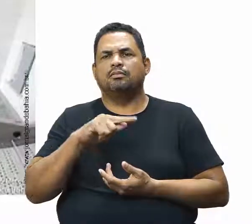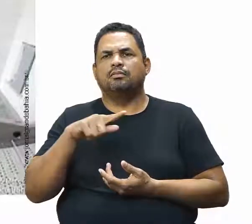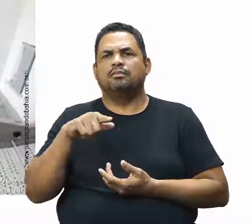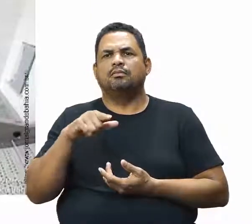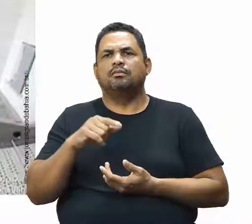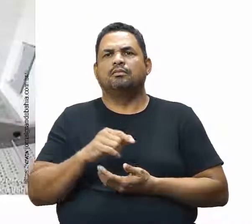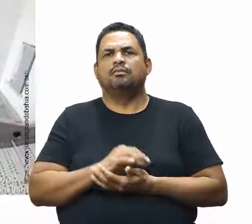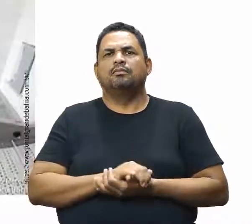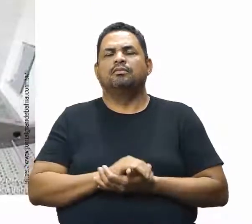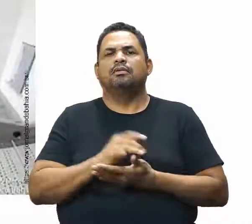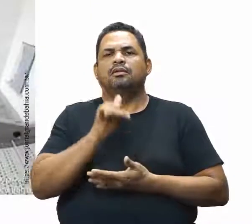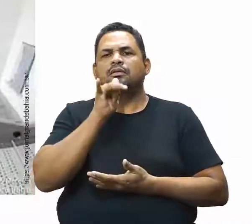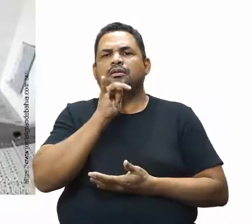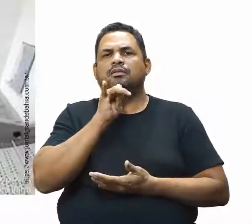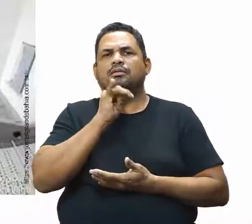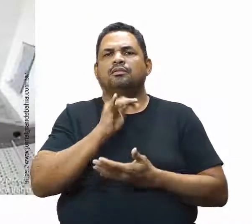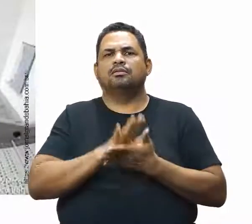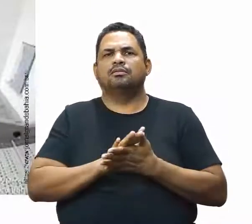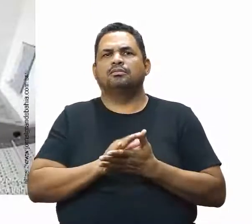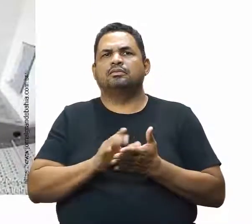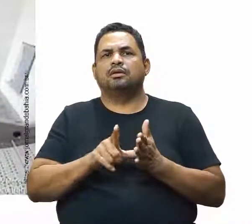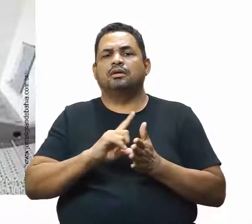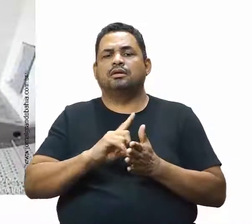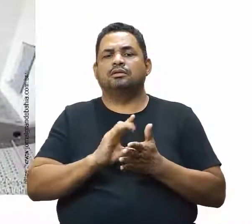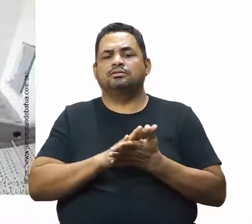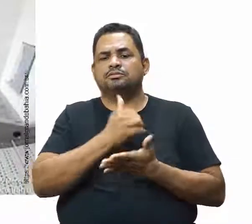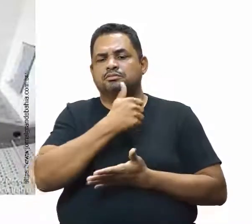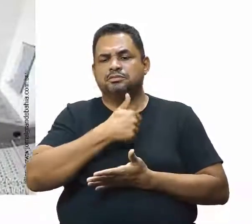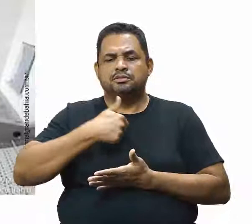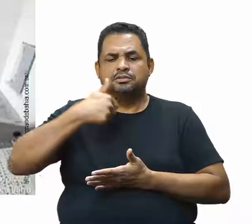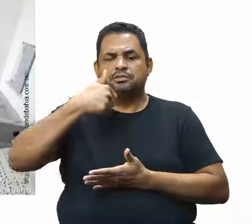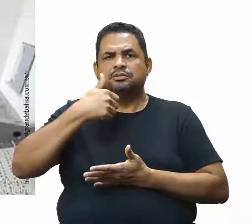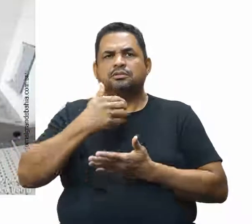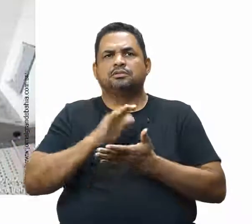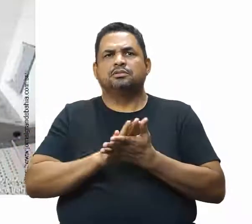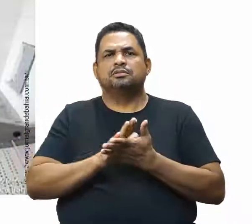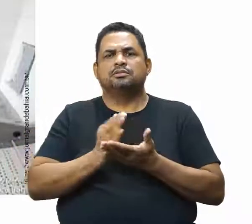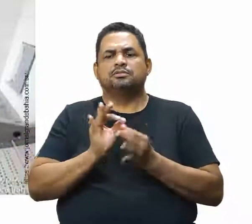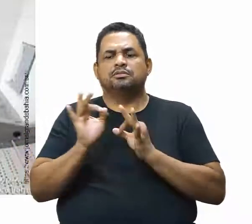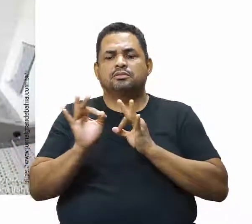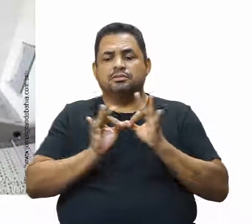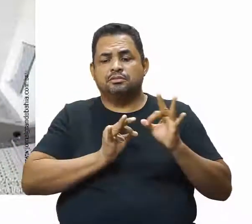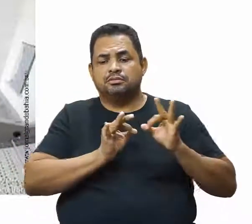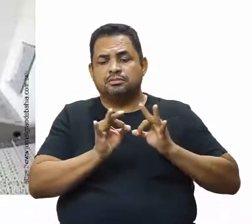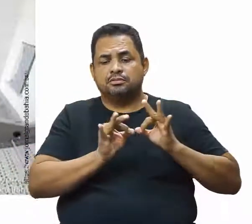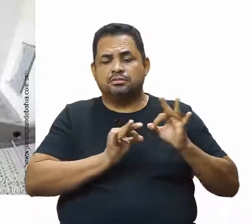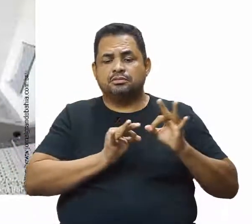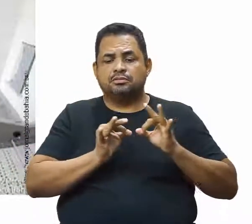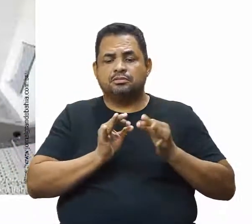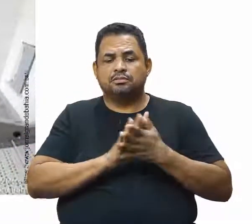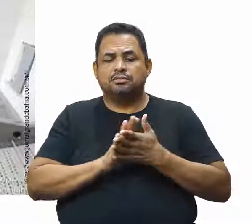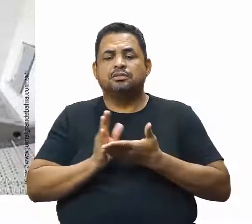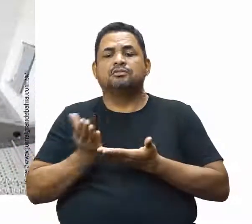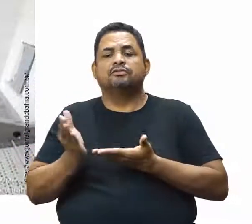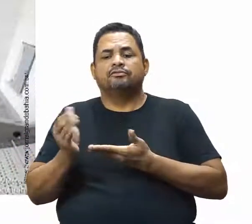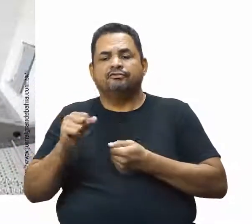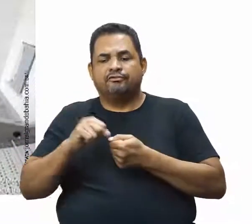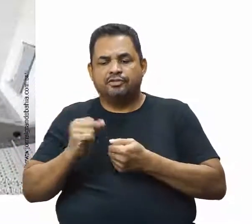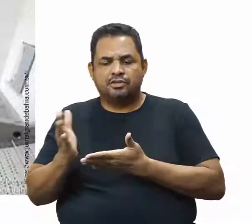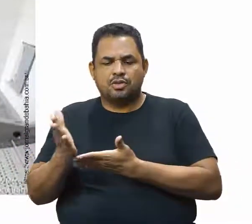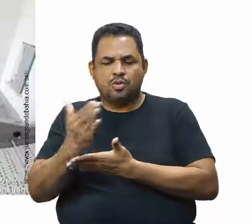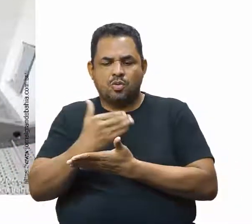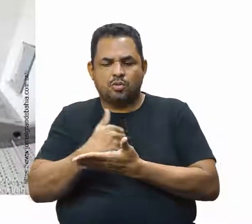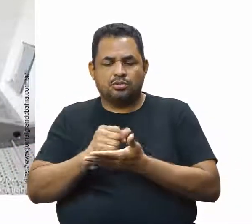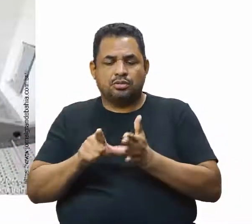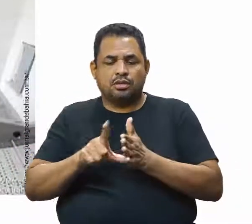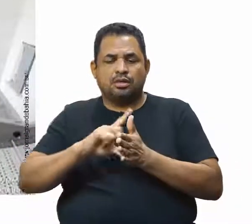Por exemplo, pré-beneficiamento. O pré-beneficiamento é organizar. Foi feita a colheita e aí,